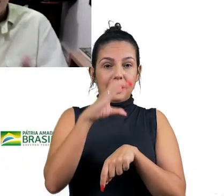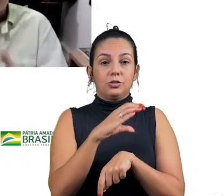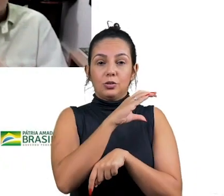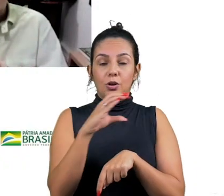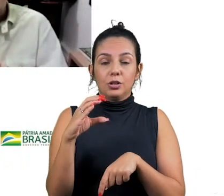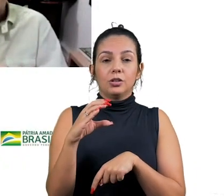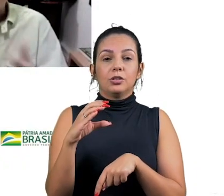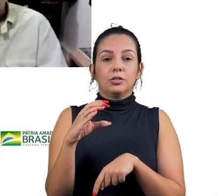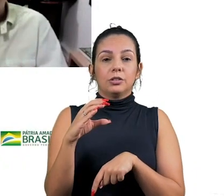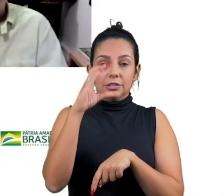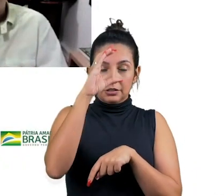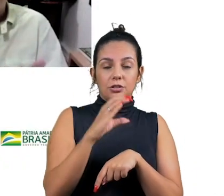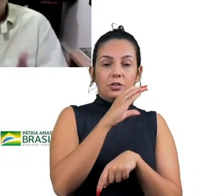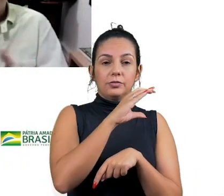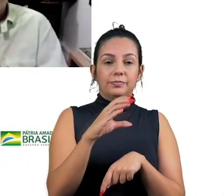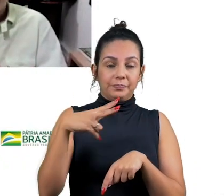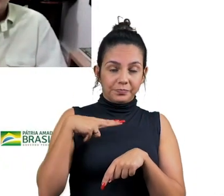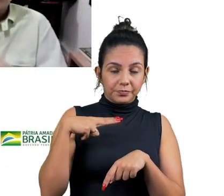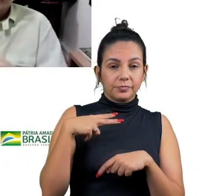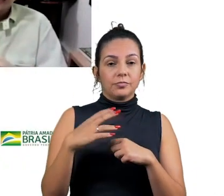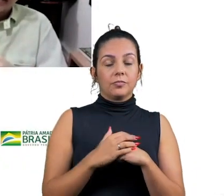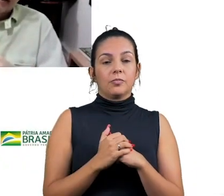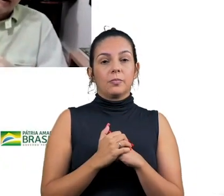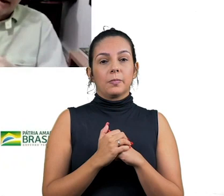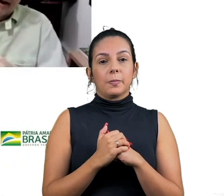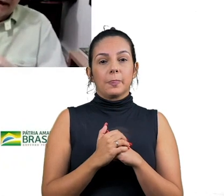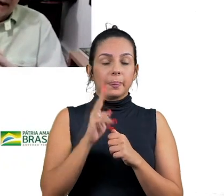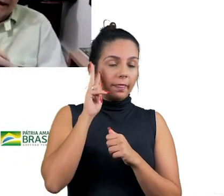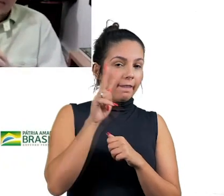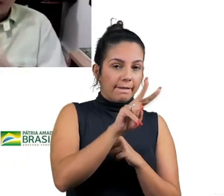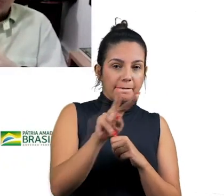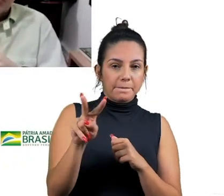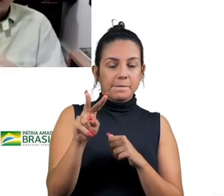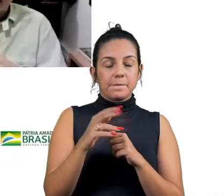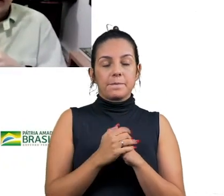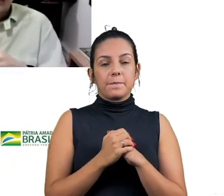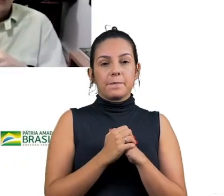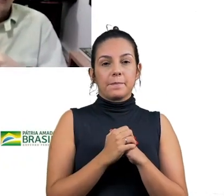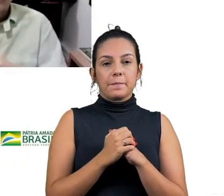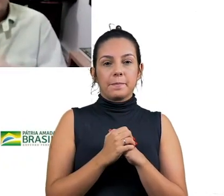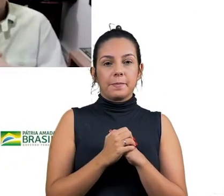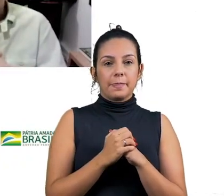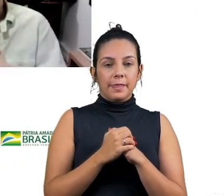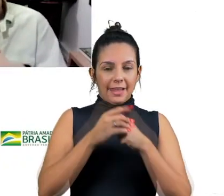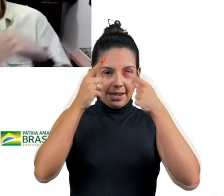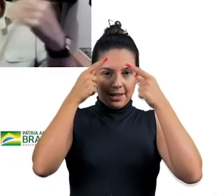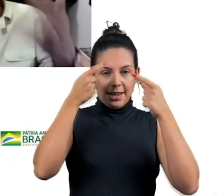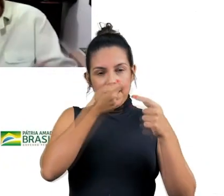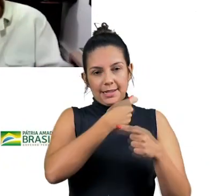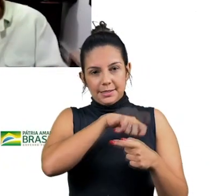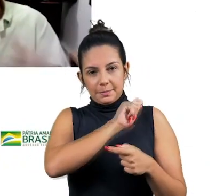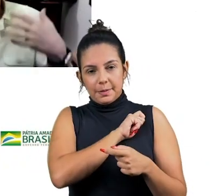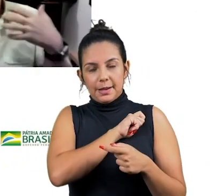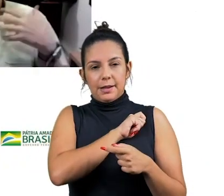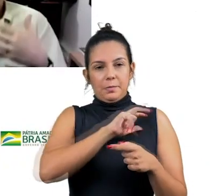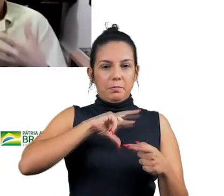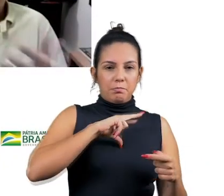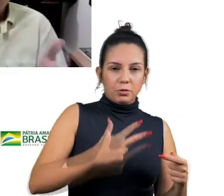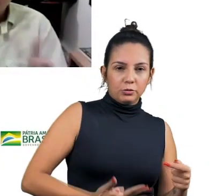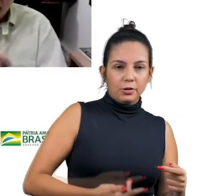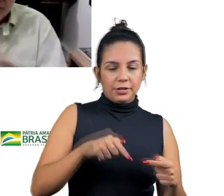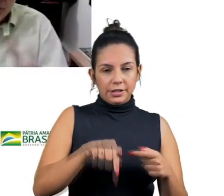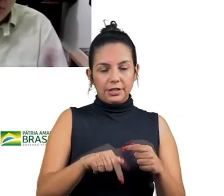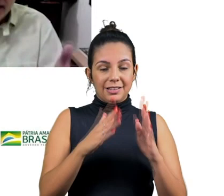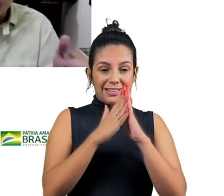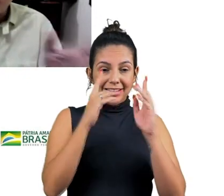de dominância católica em particular, né? Você vê na Espanha, em Portugal, aqui,